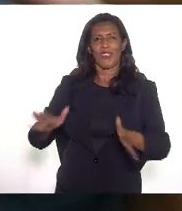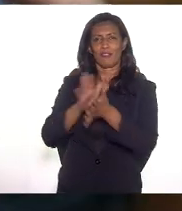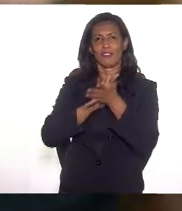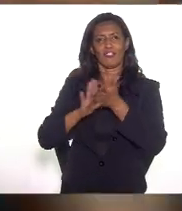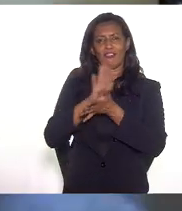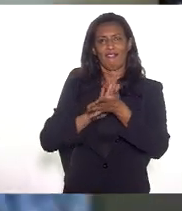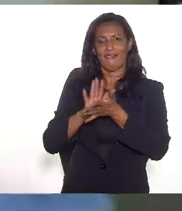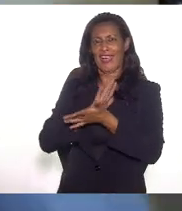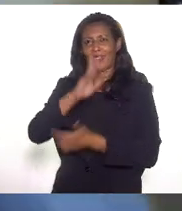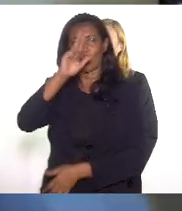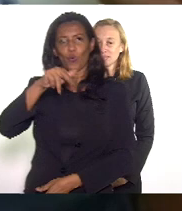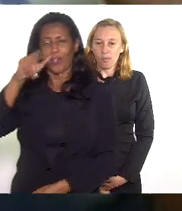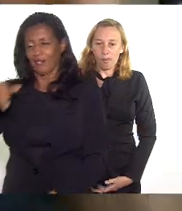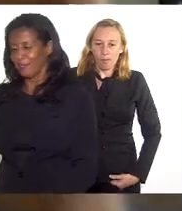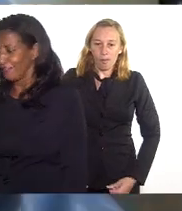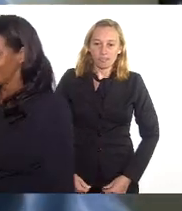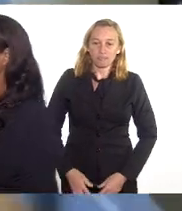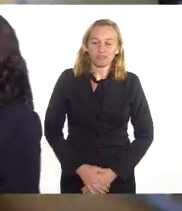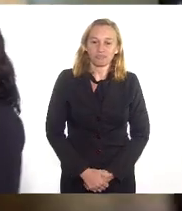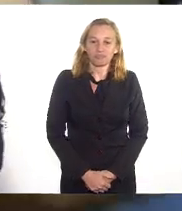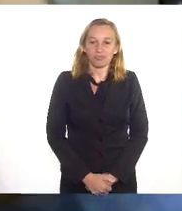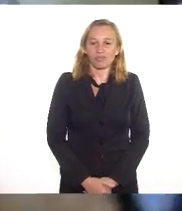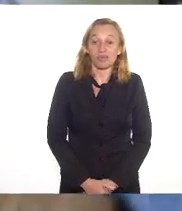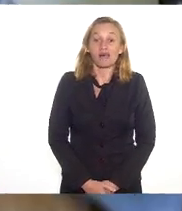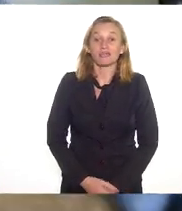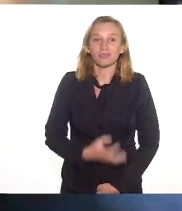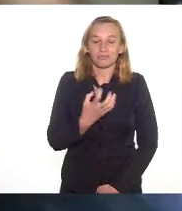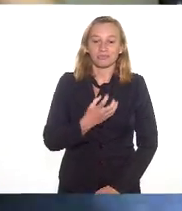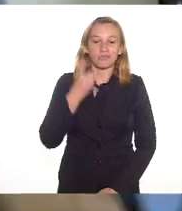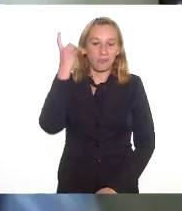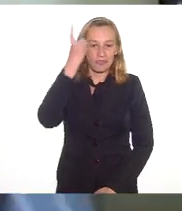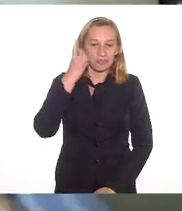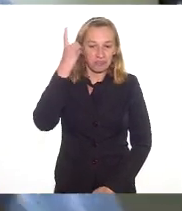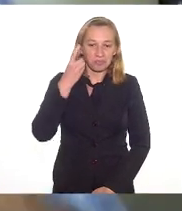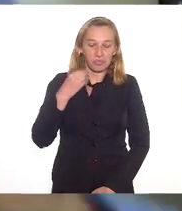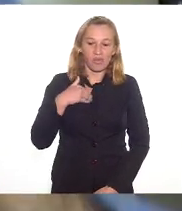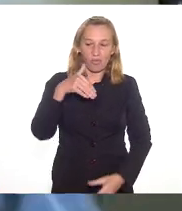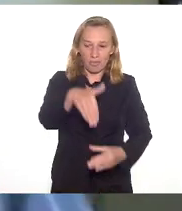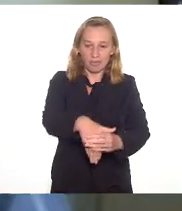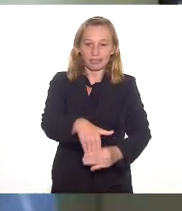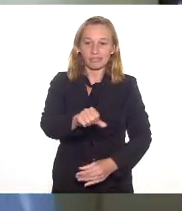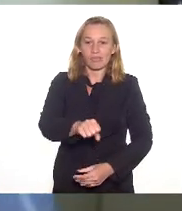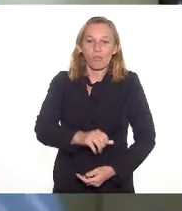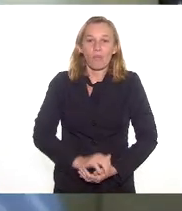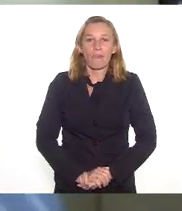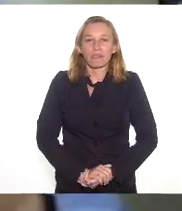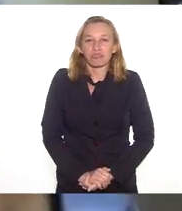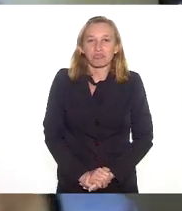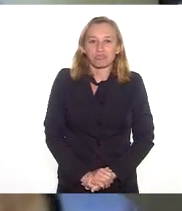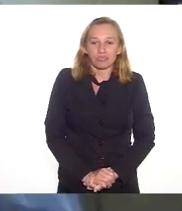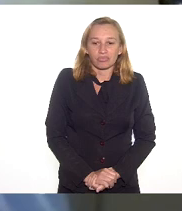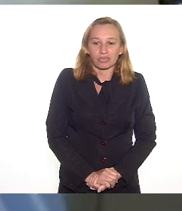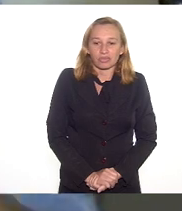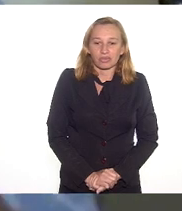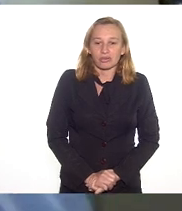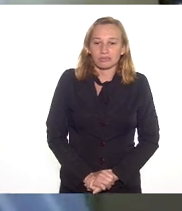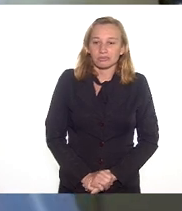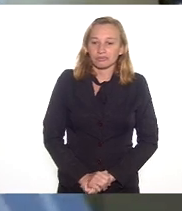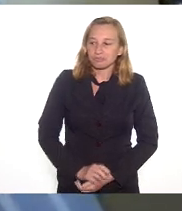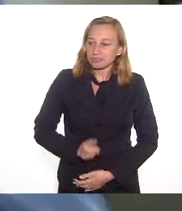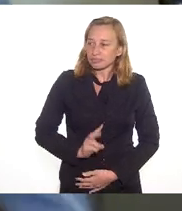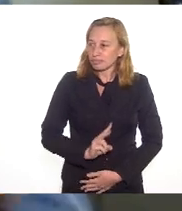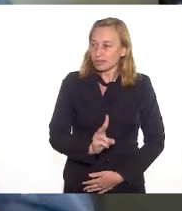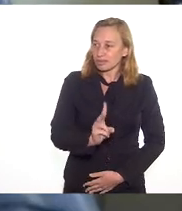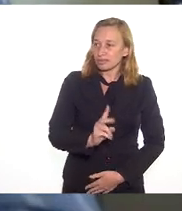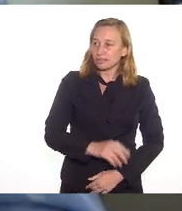nada. Nunca, nunca. Eu quero ser deputado, me candidatei para isso, ser deputado. E quero assim continuar.